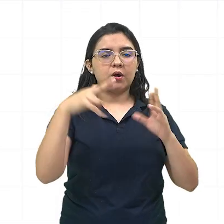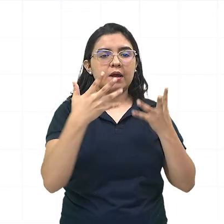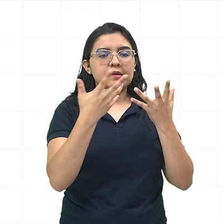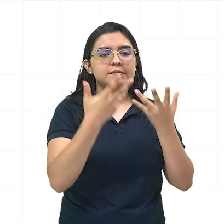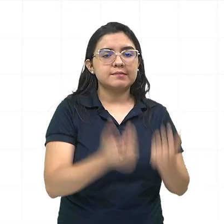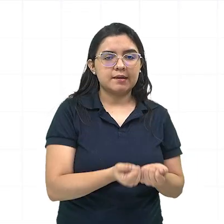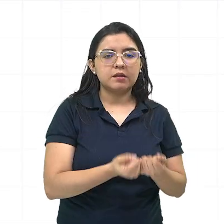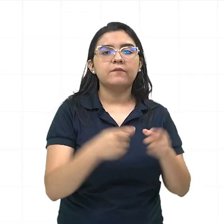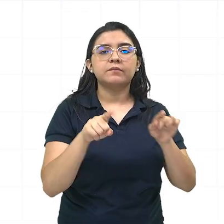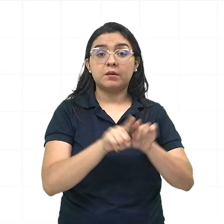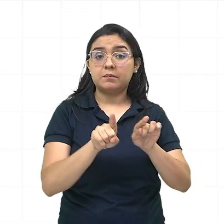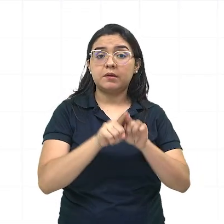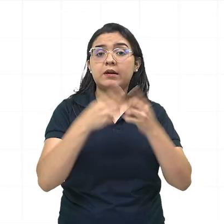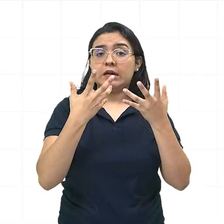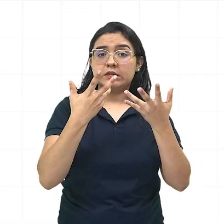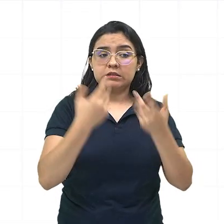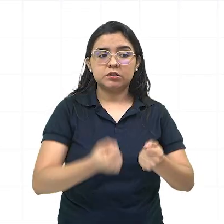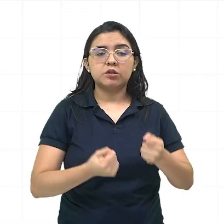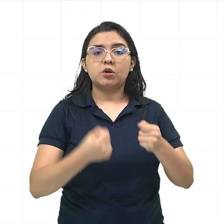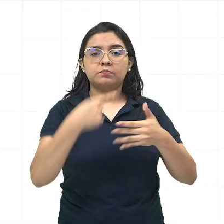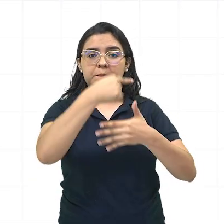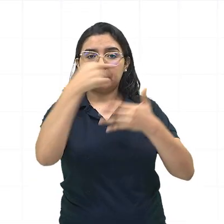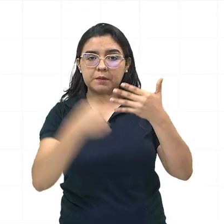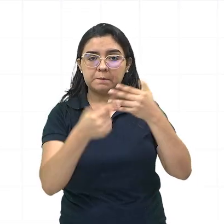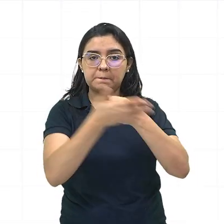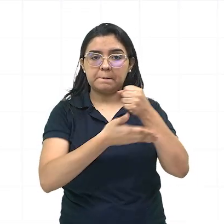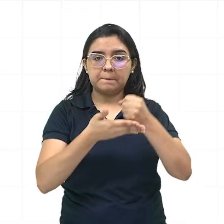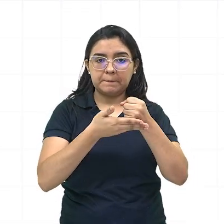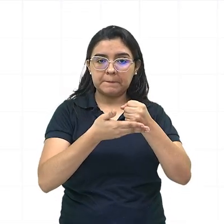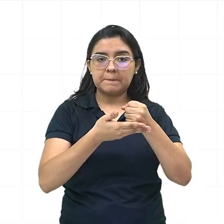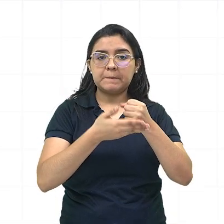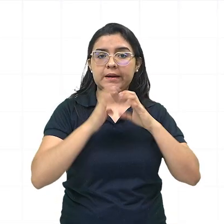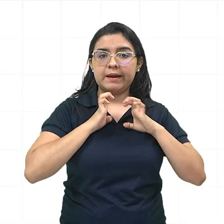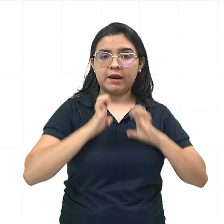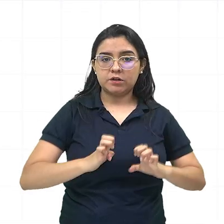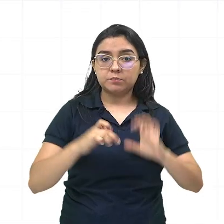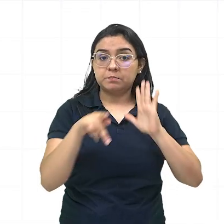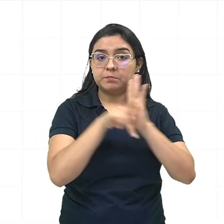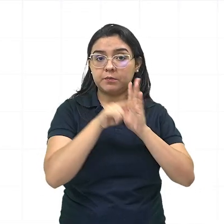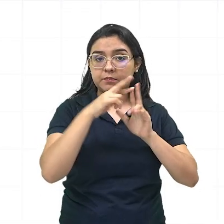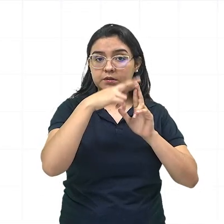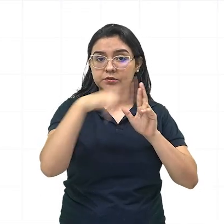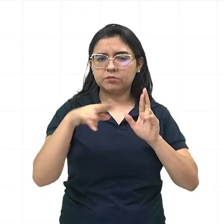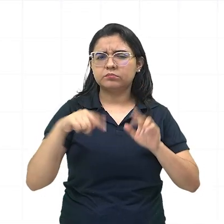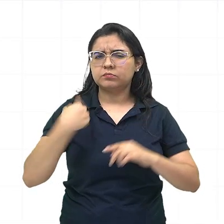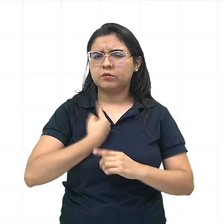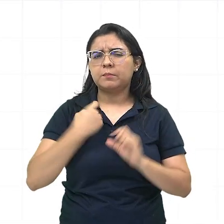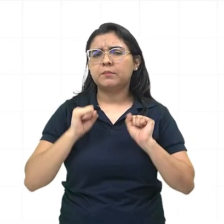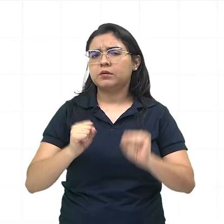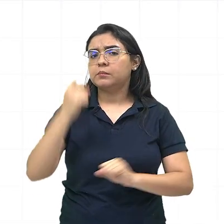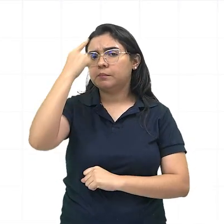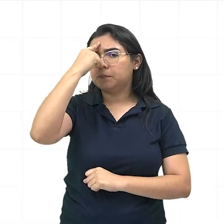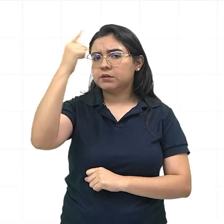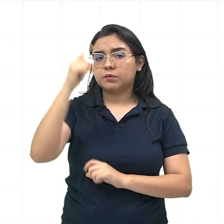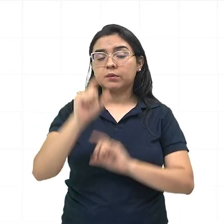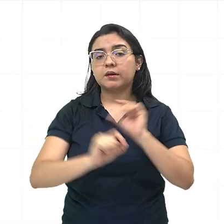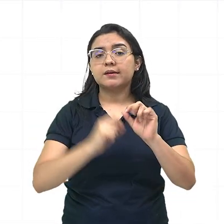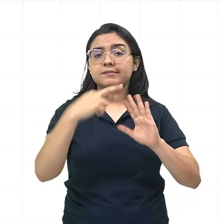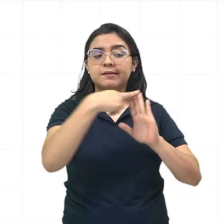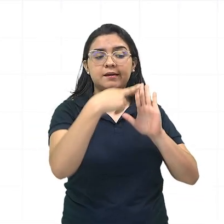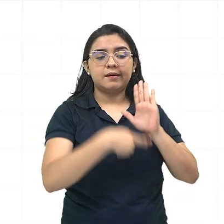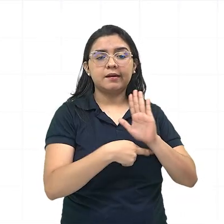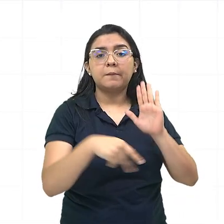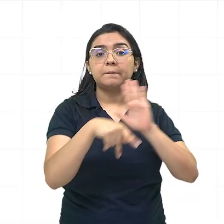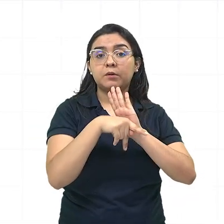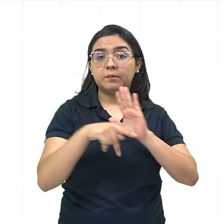consequentemente aceitará os princípios éticos e morais dessa religião. Ok? E aqui nós podemos pensar que essa regra de